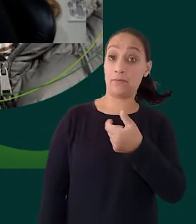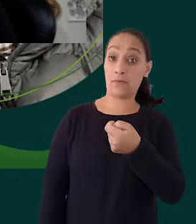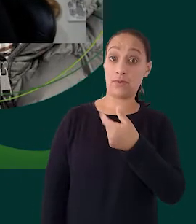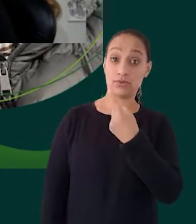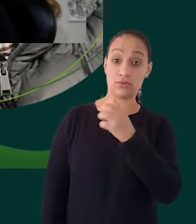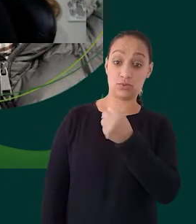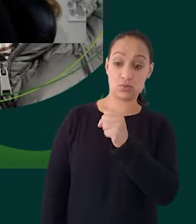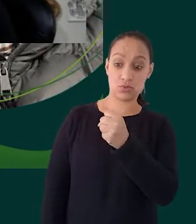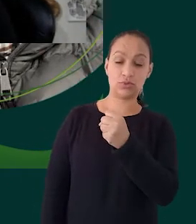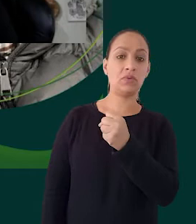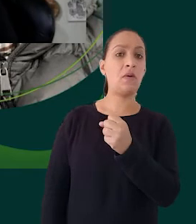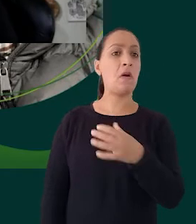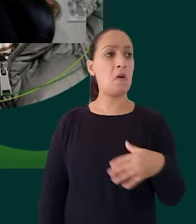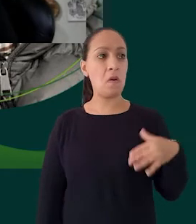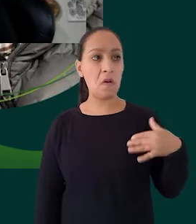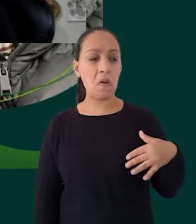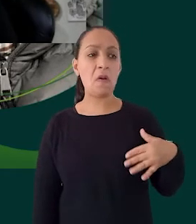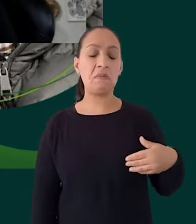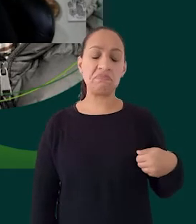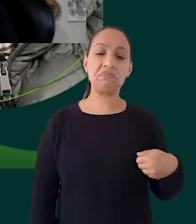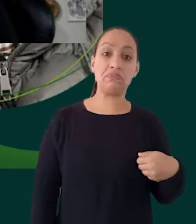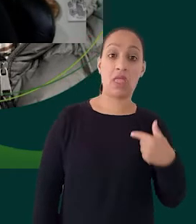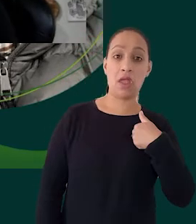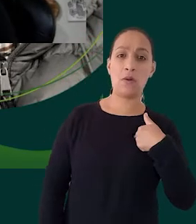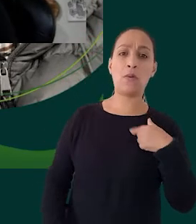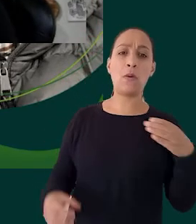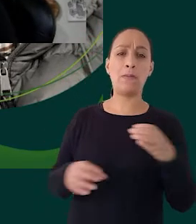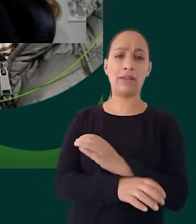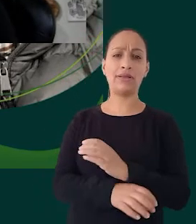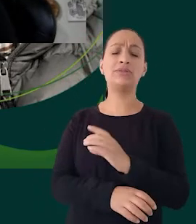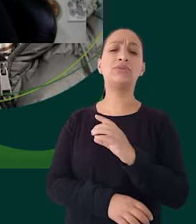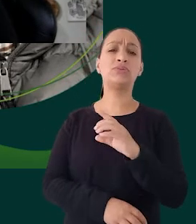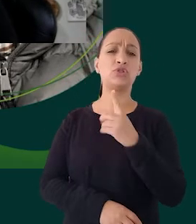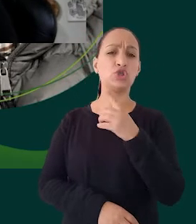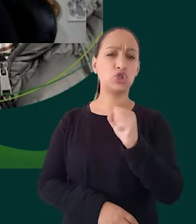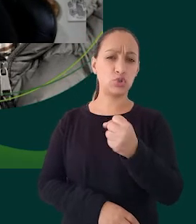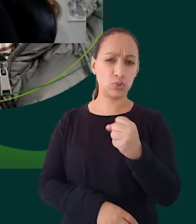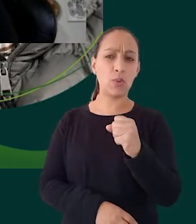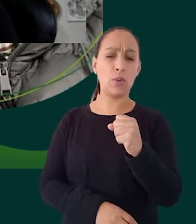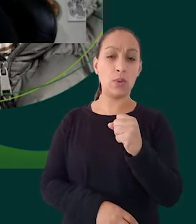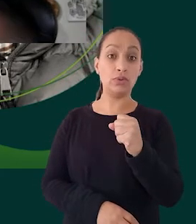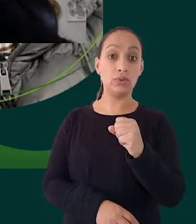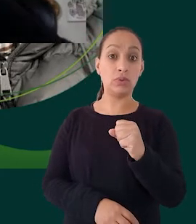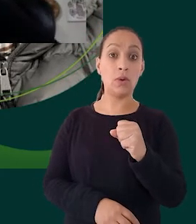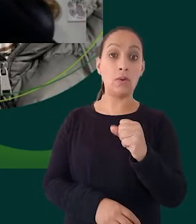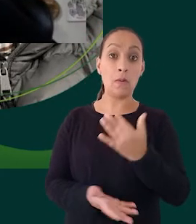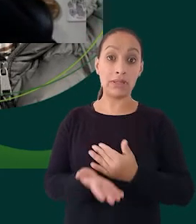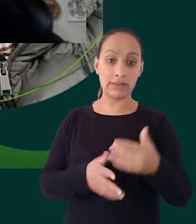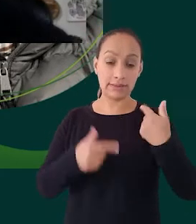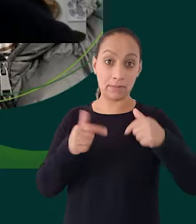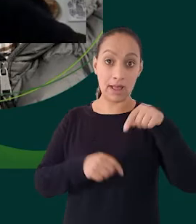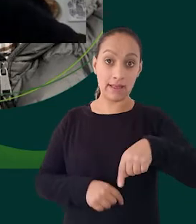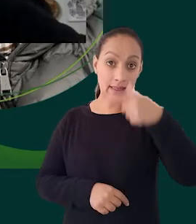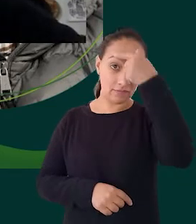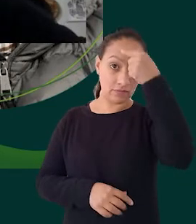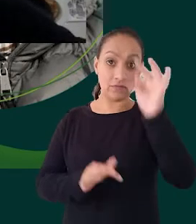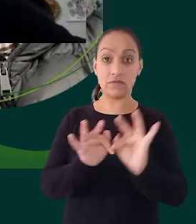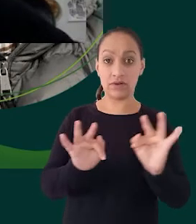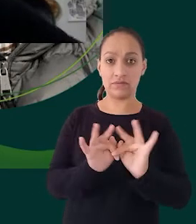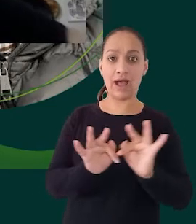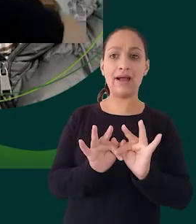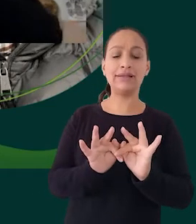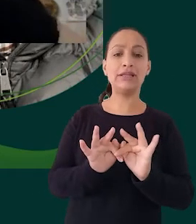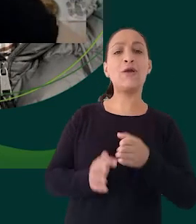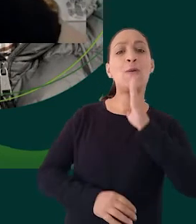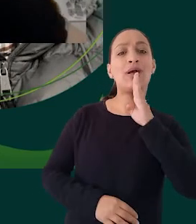18. Quase 18. Eu faço em agosto 18 anos na Fevale, que foi quando eu te conheci e a gente começou a trabalhar em conjunto